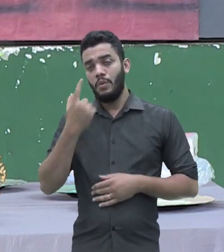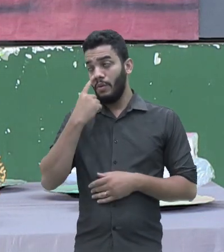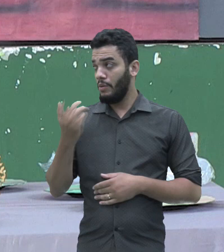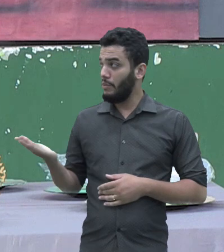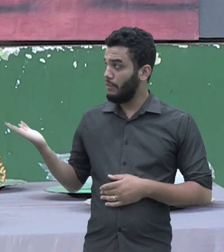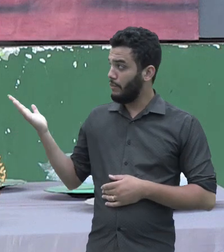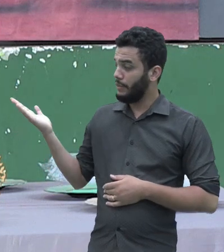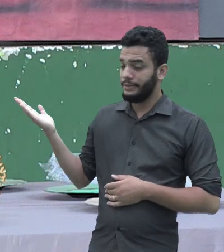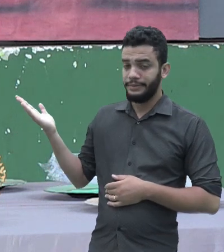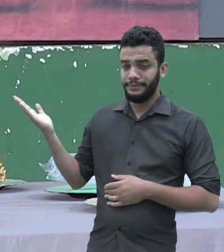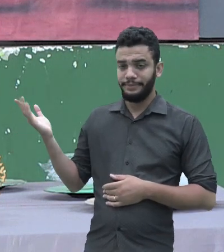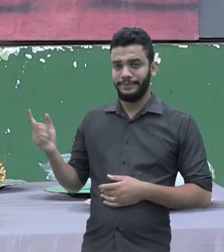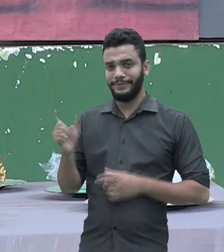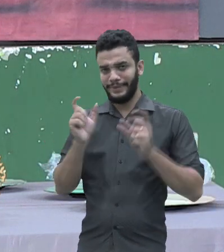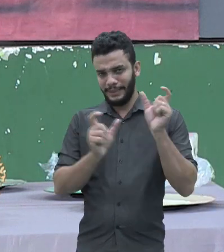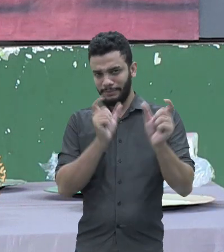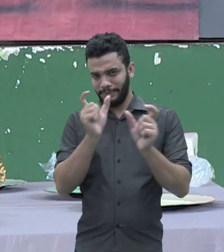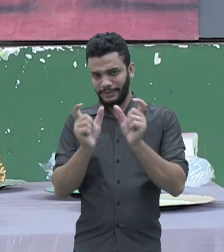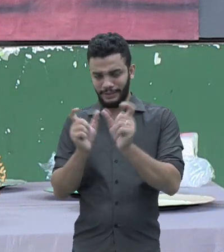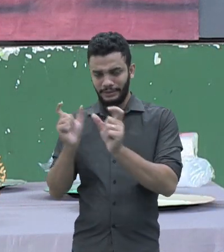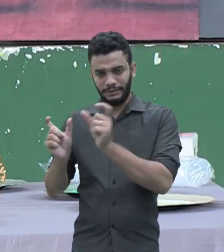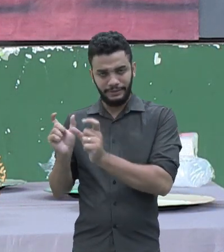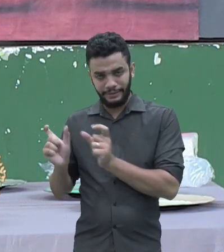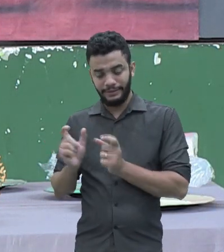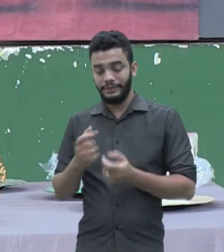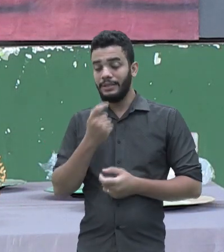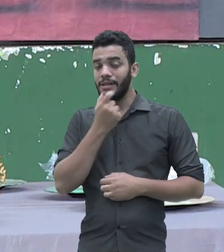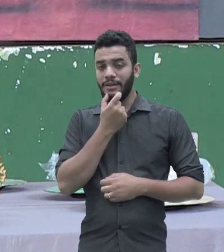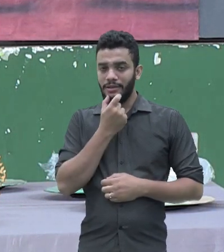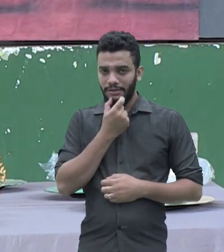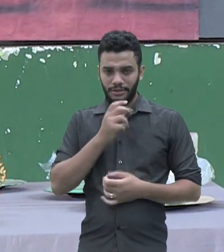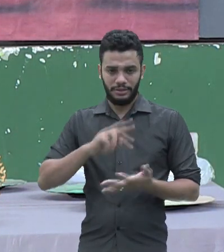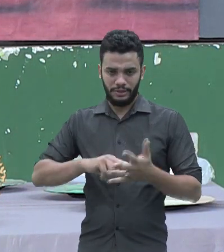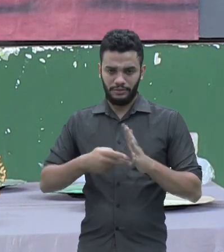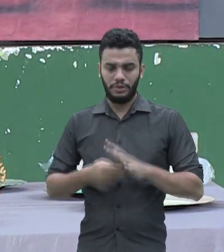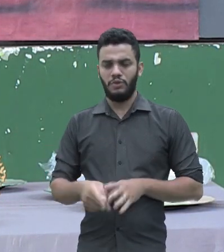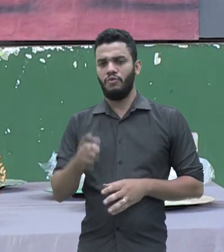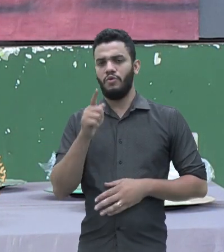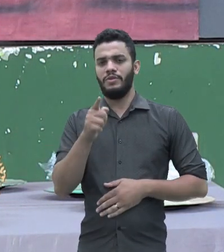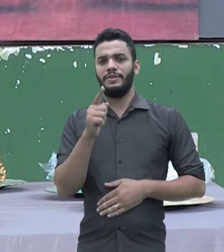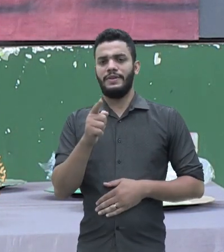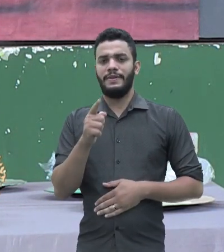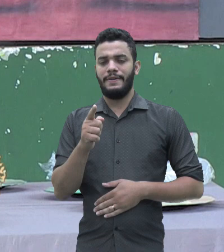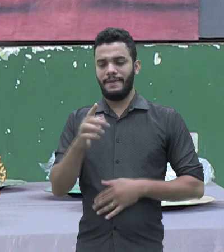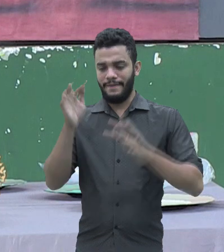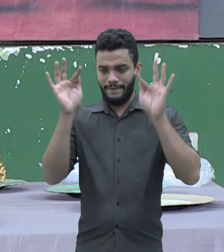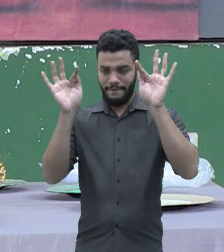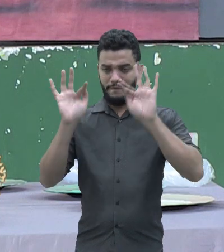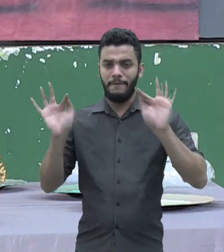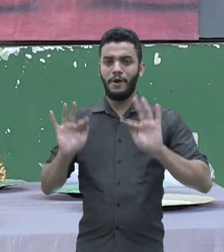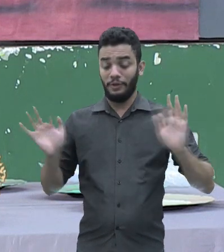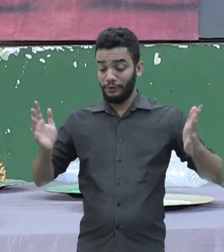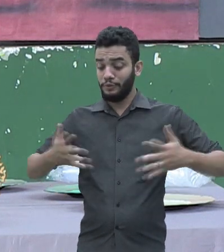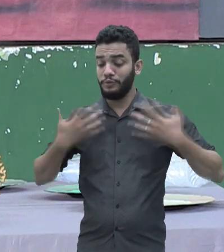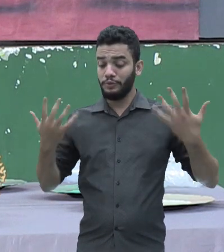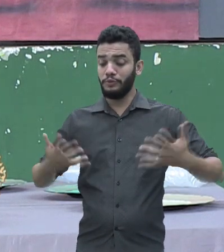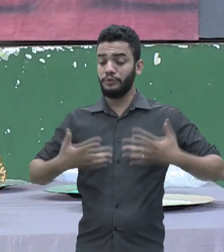thankful for? Pelo que nós somos gratos? Let's say, everybody. Health.